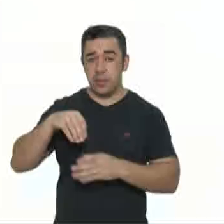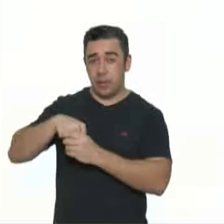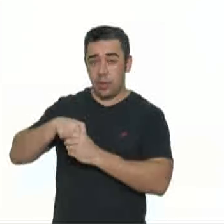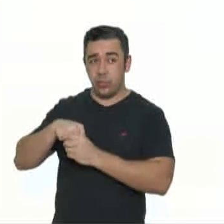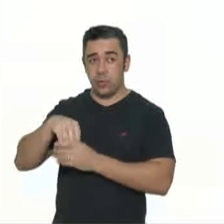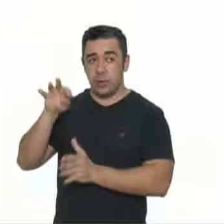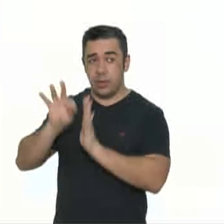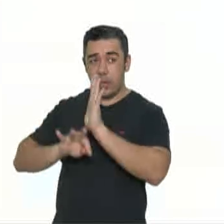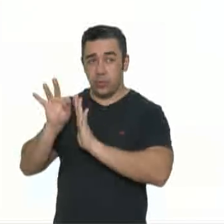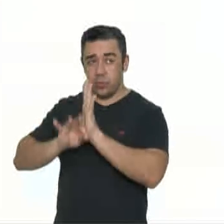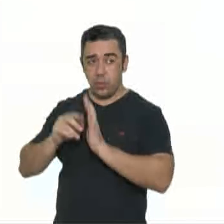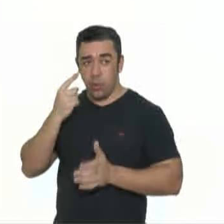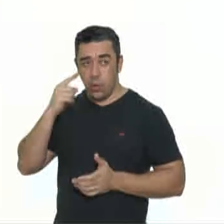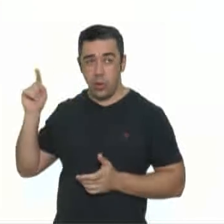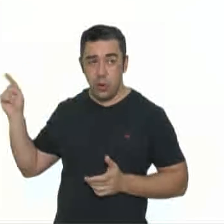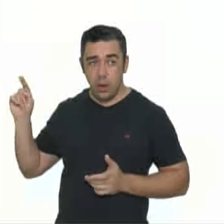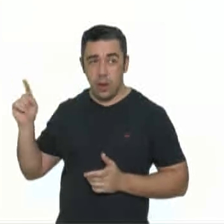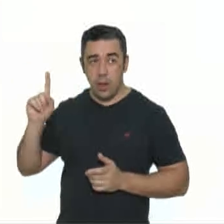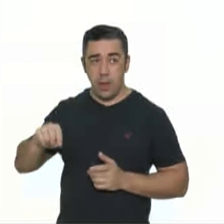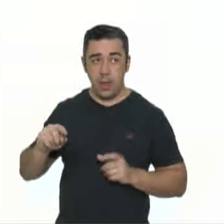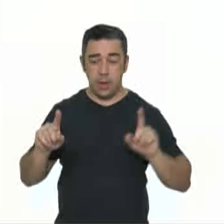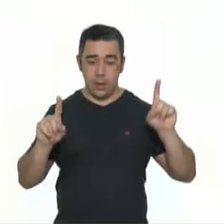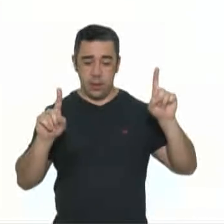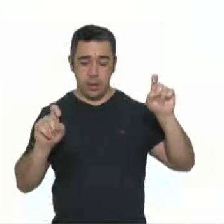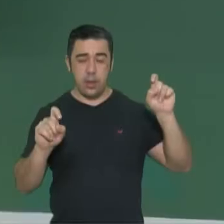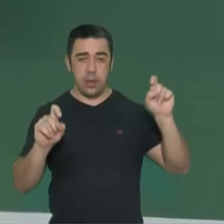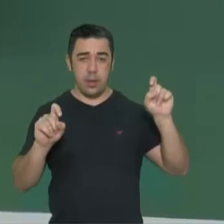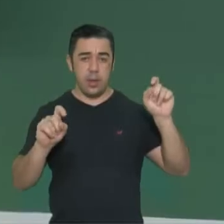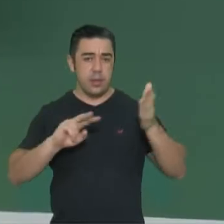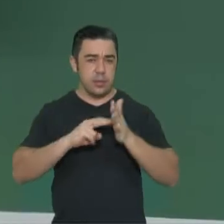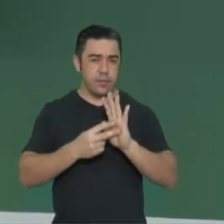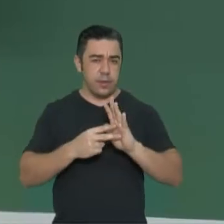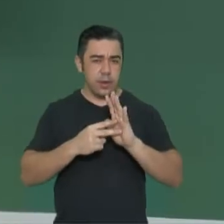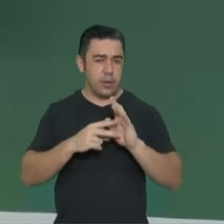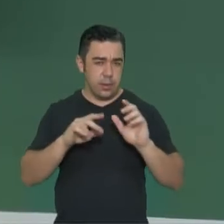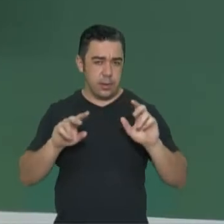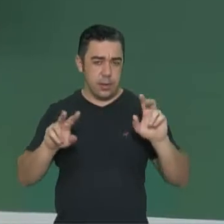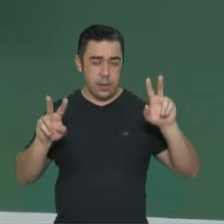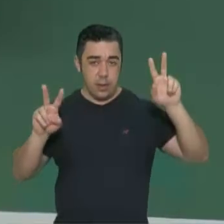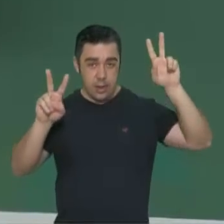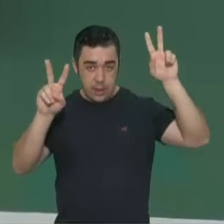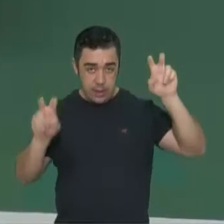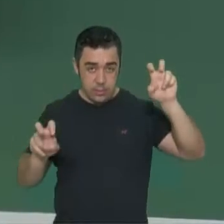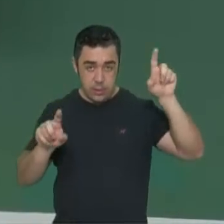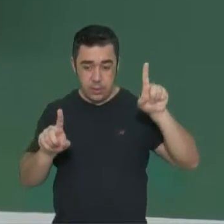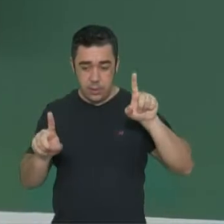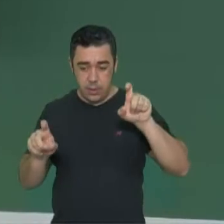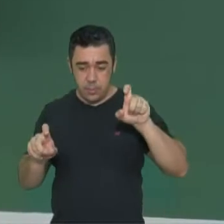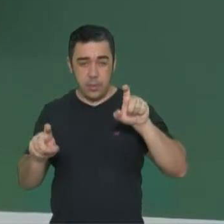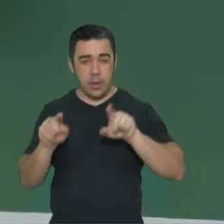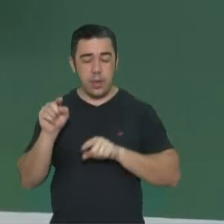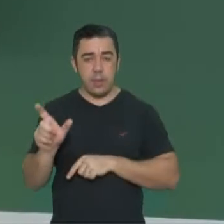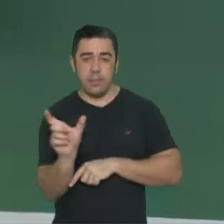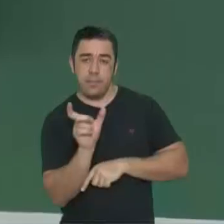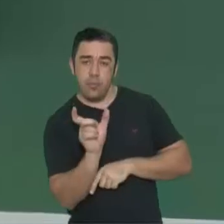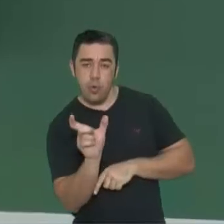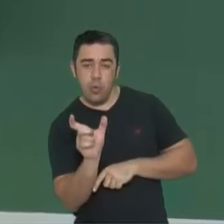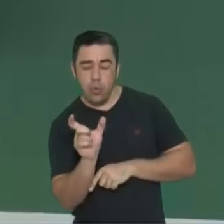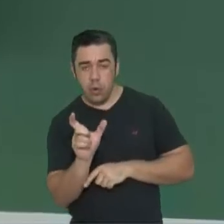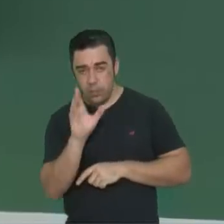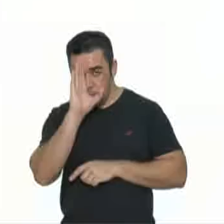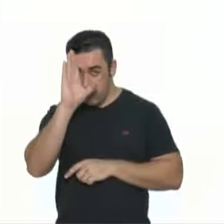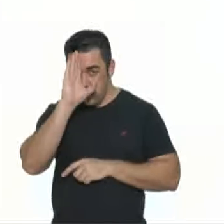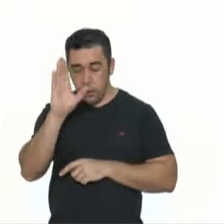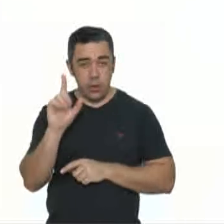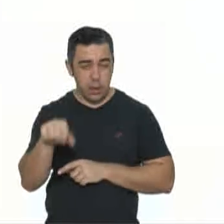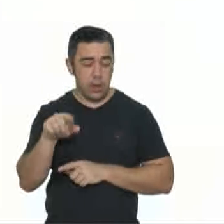aqui, ó, manifestação artística, o nosso autor quis enfatizar esses vocábulos, ok? Ó, elas foram usadas